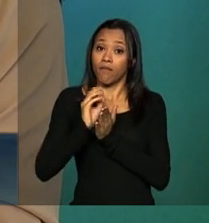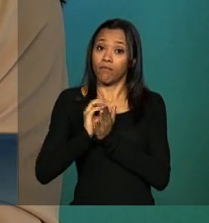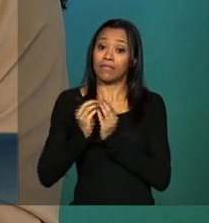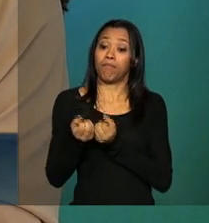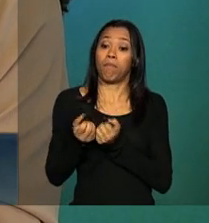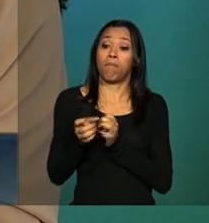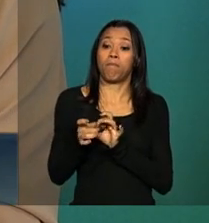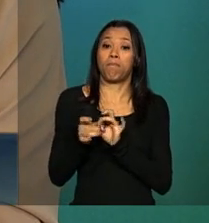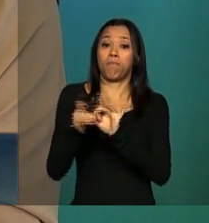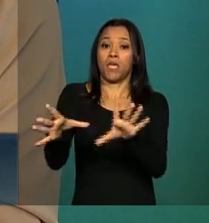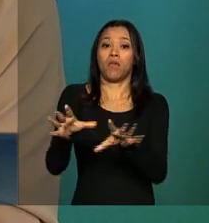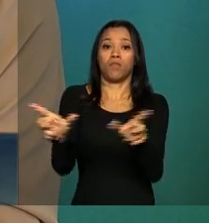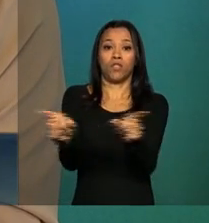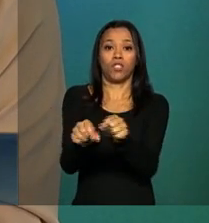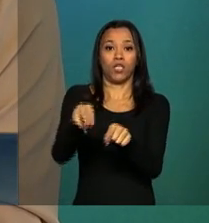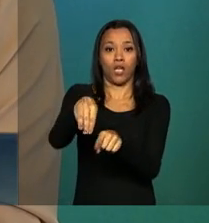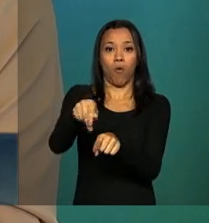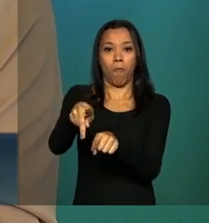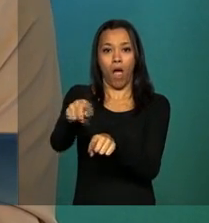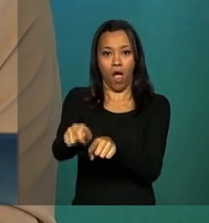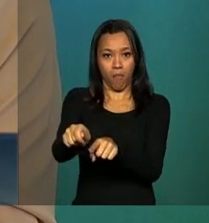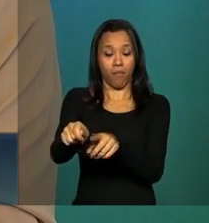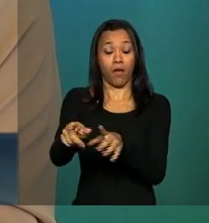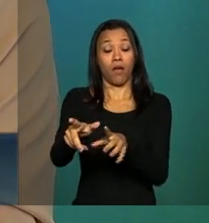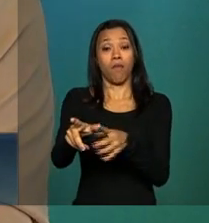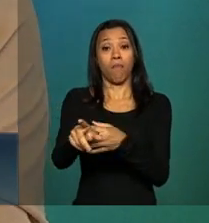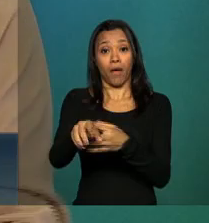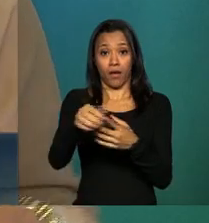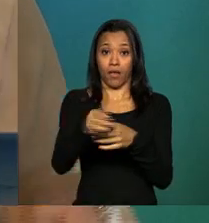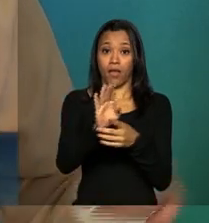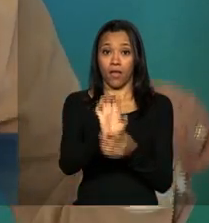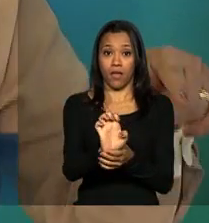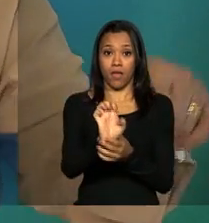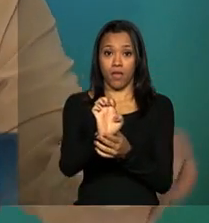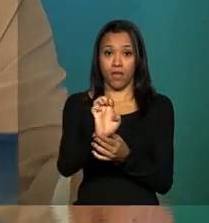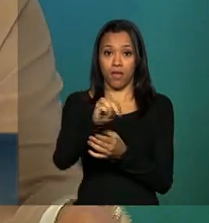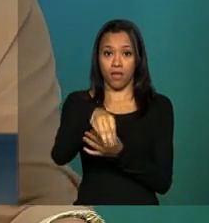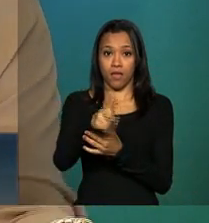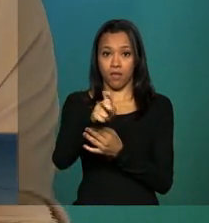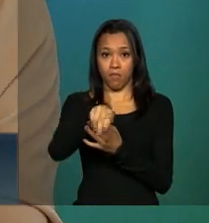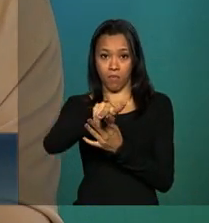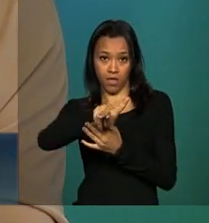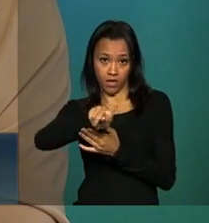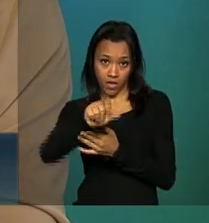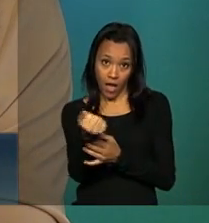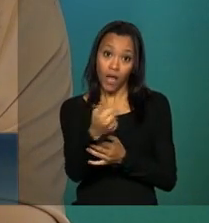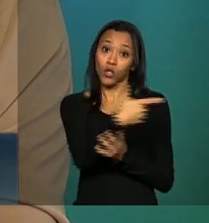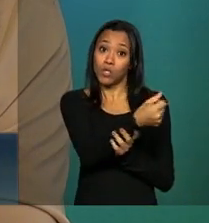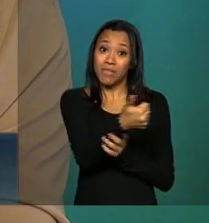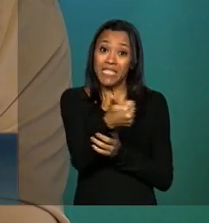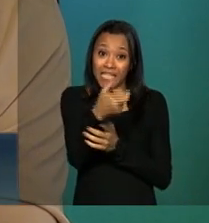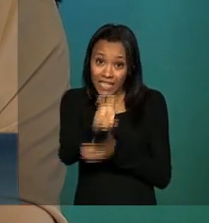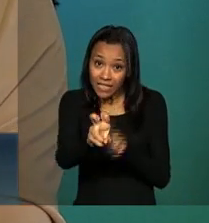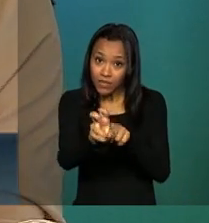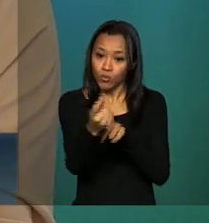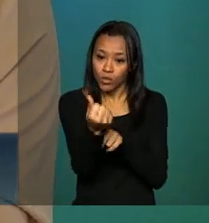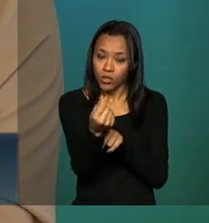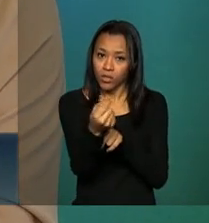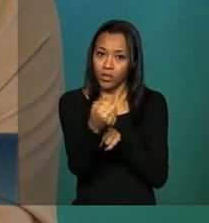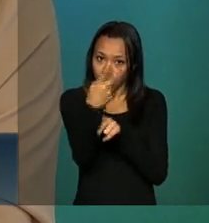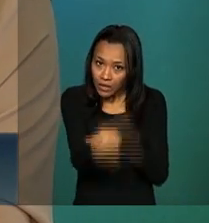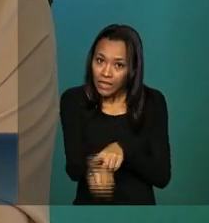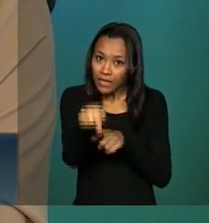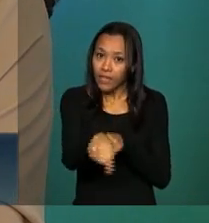autorização para empenhar, com recurso de 2015, um ordenamento de 2014, porque a